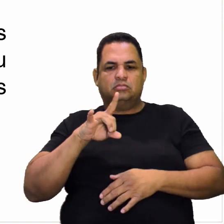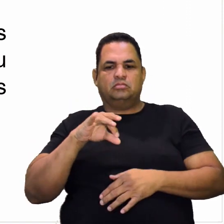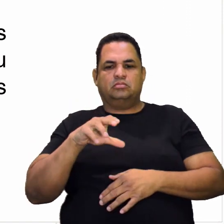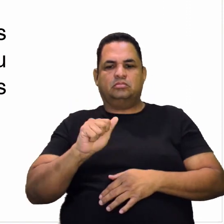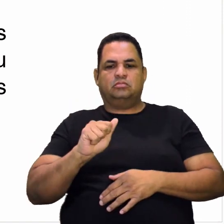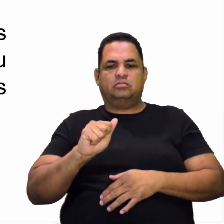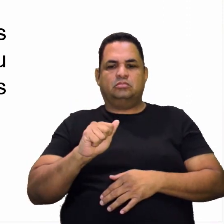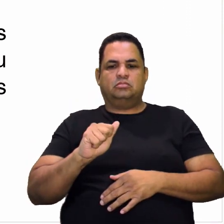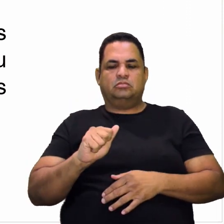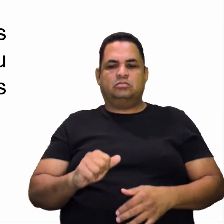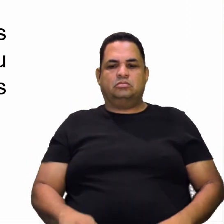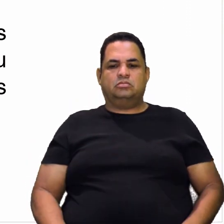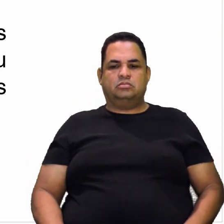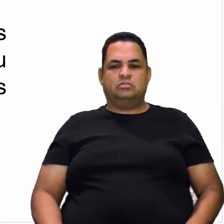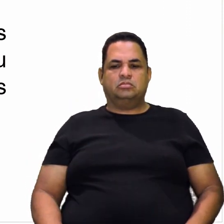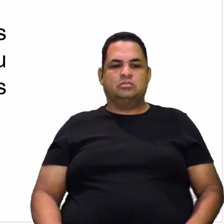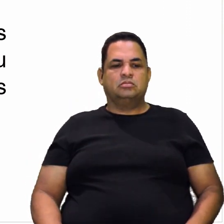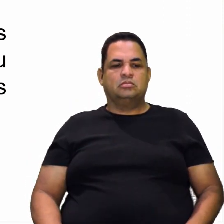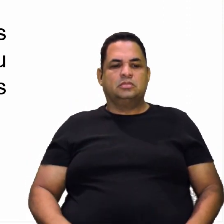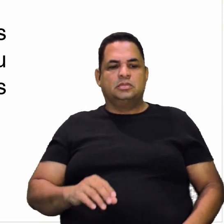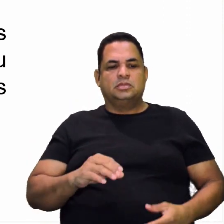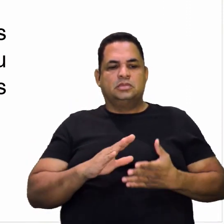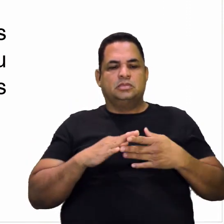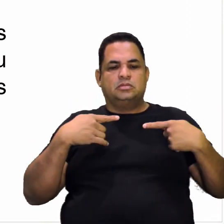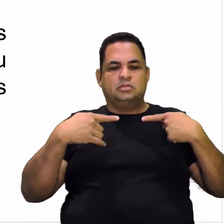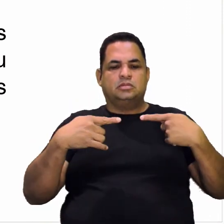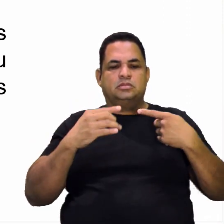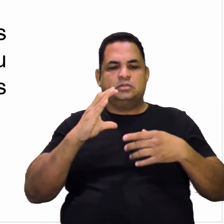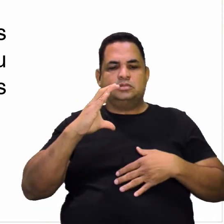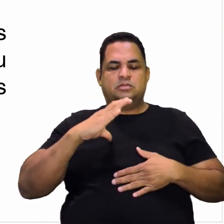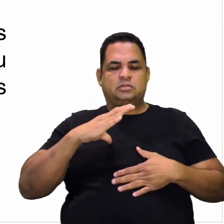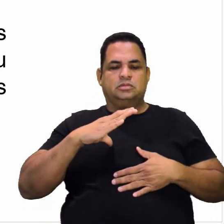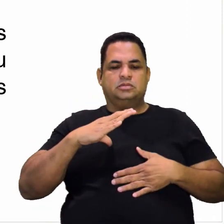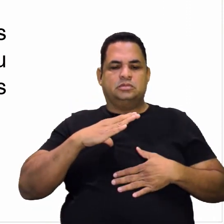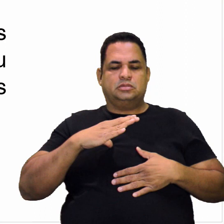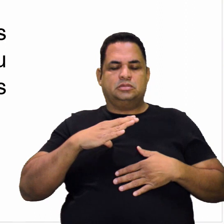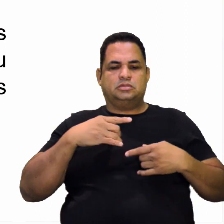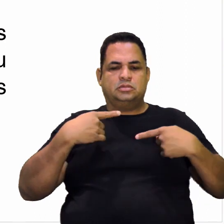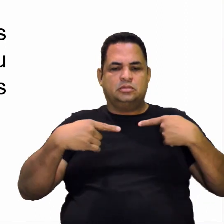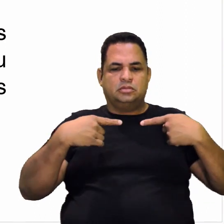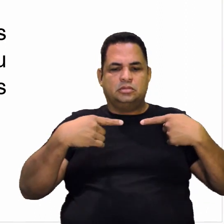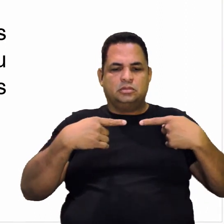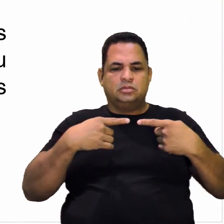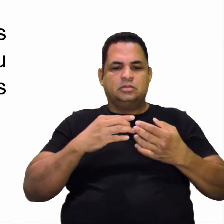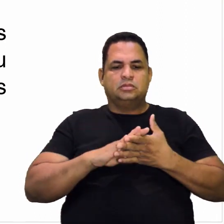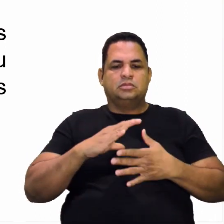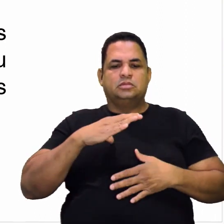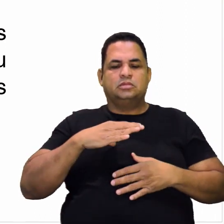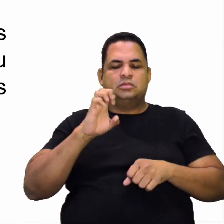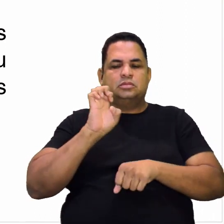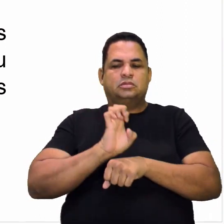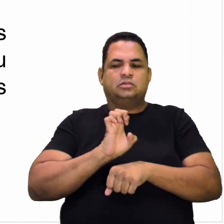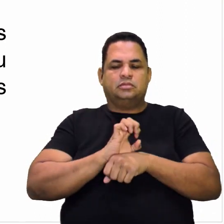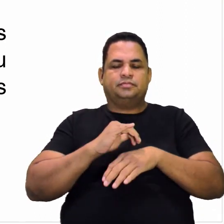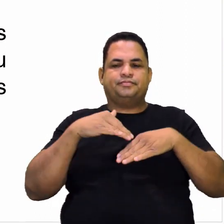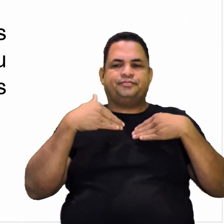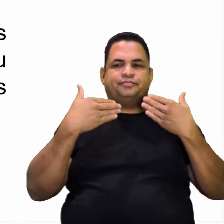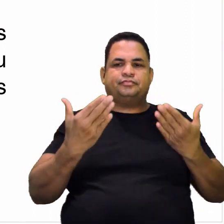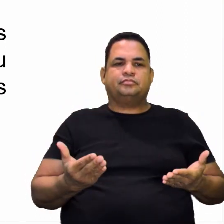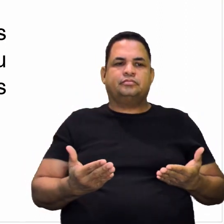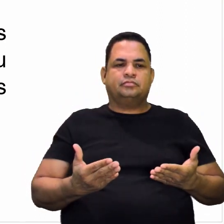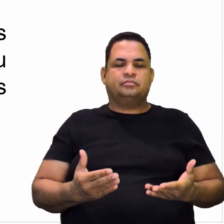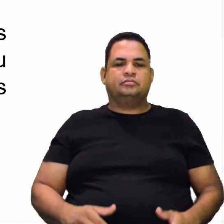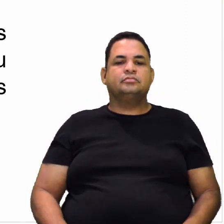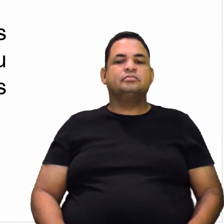intestinais e às rivalidades entre cidades e estados. Ok. Qual